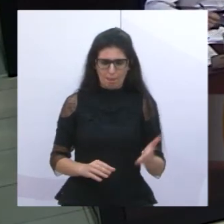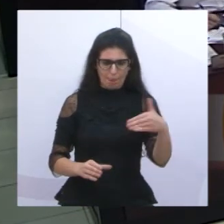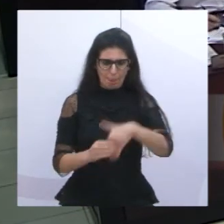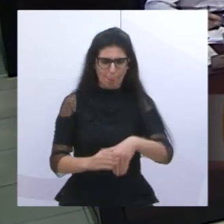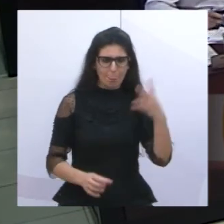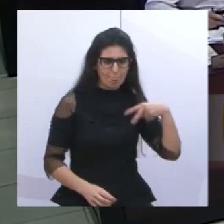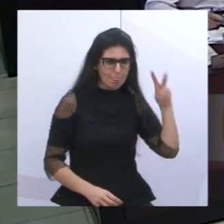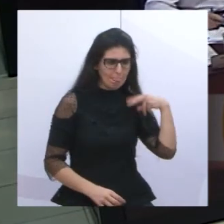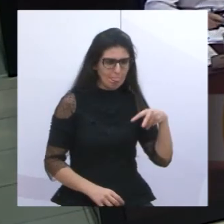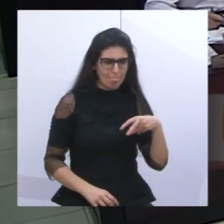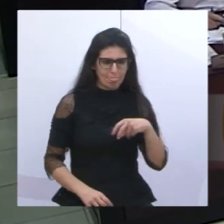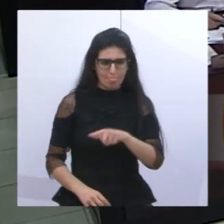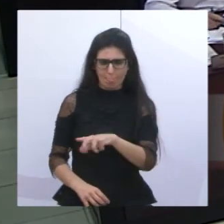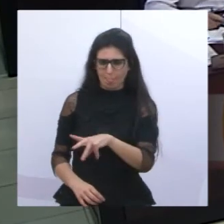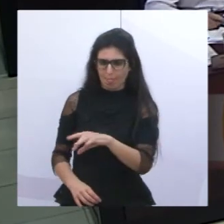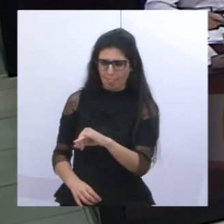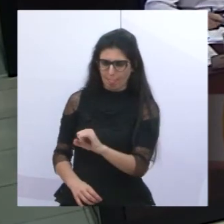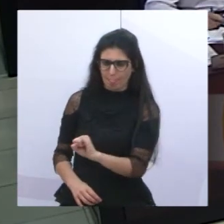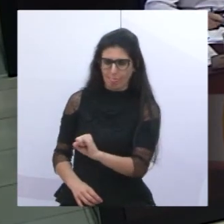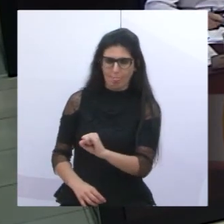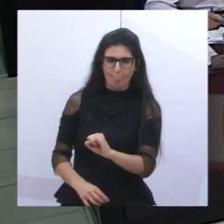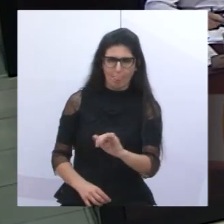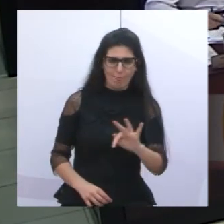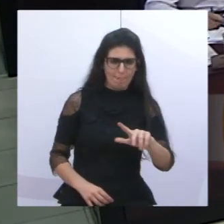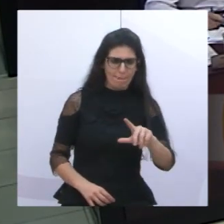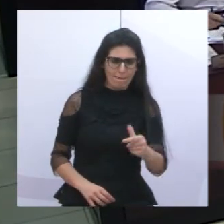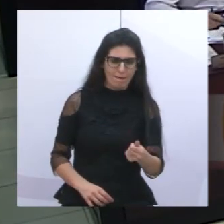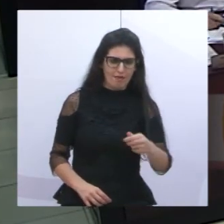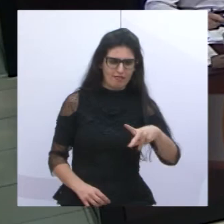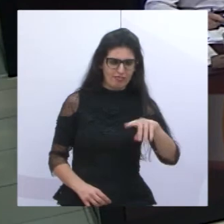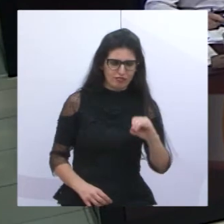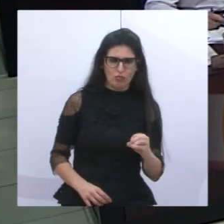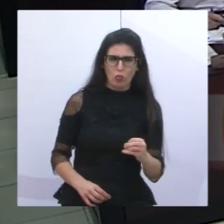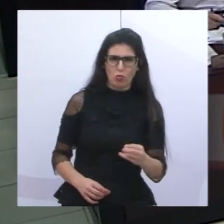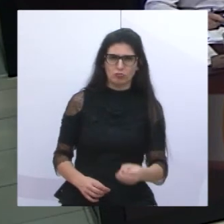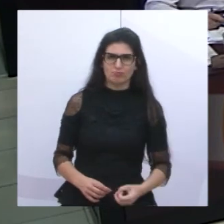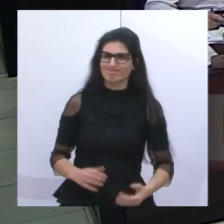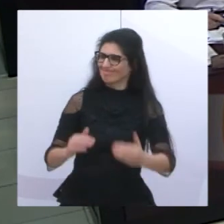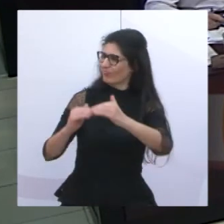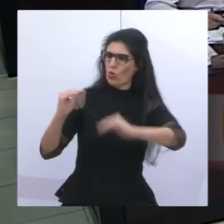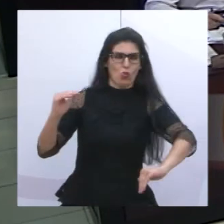Como vota o vereador Luiz Flávio? Eu sou contrário ao veto.